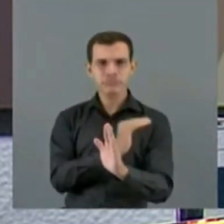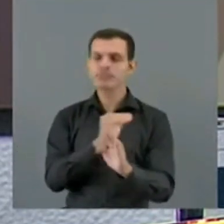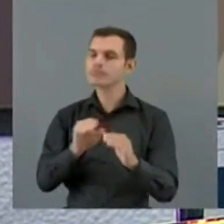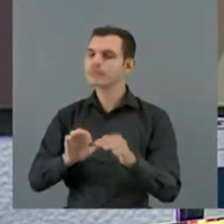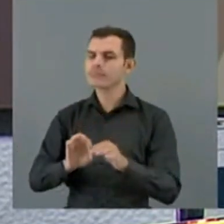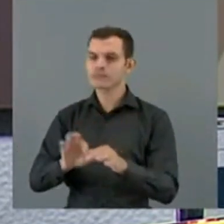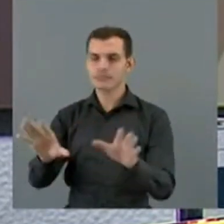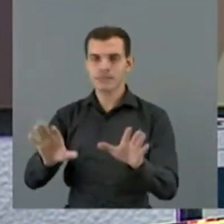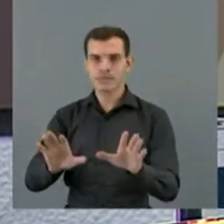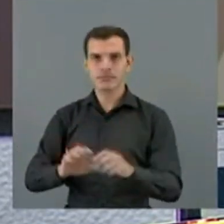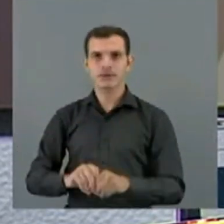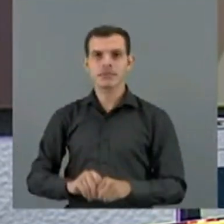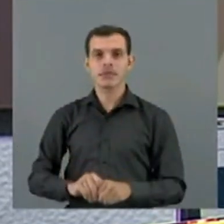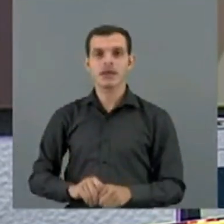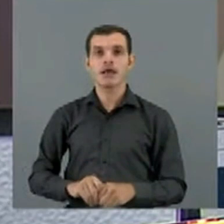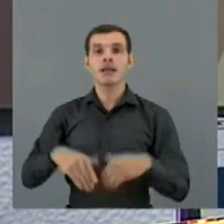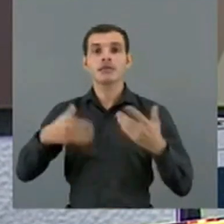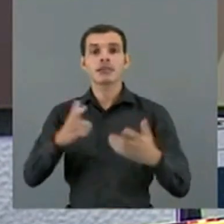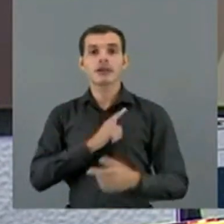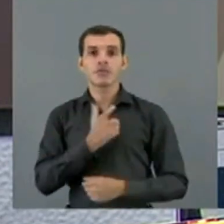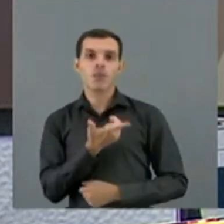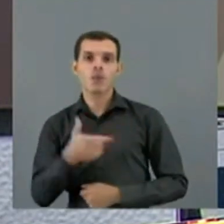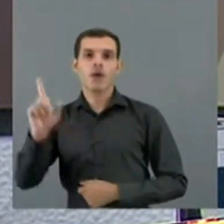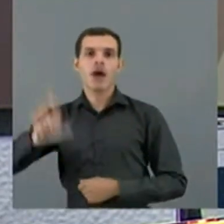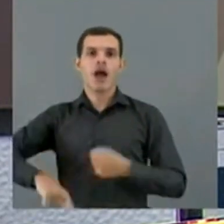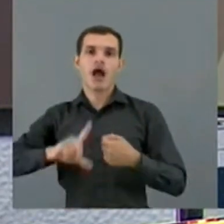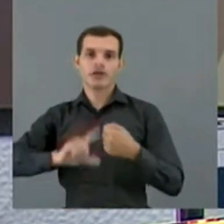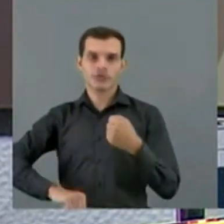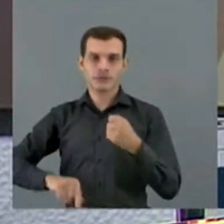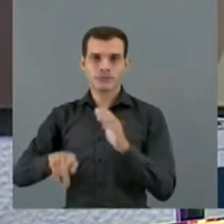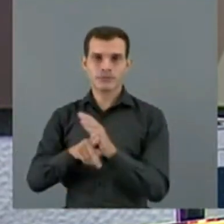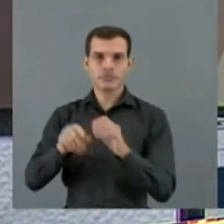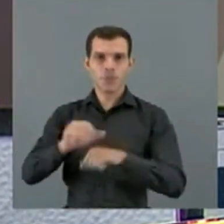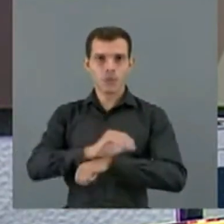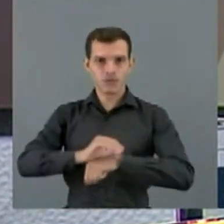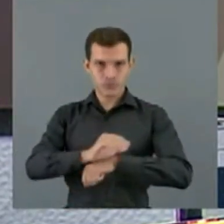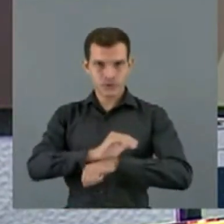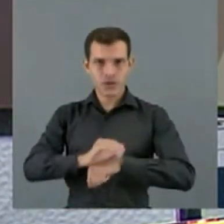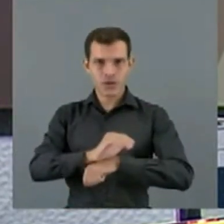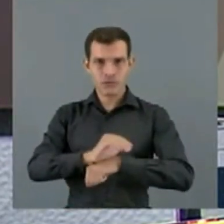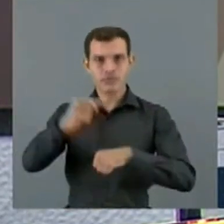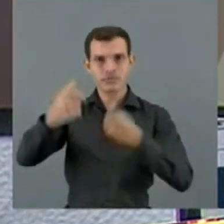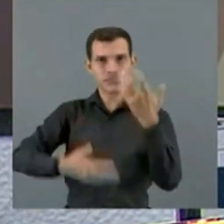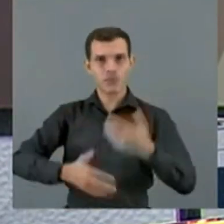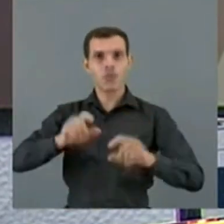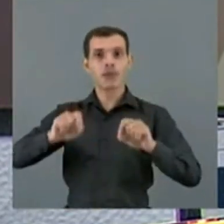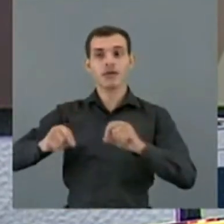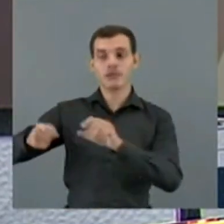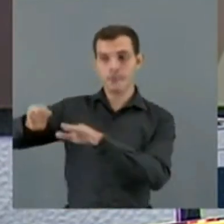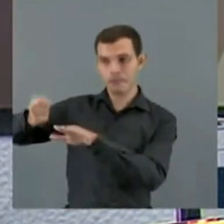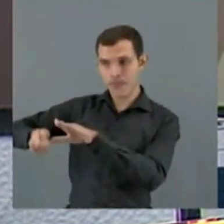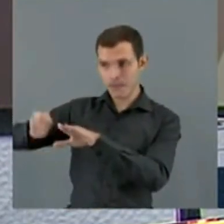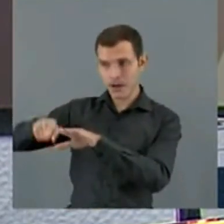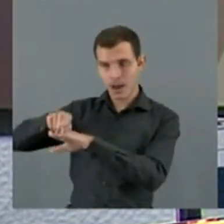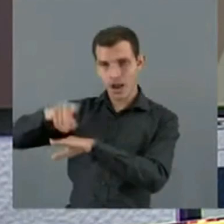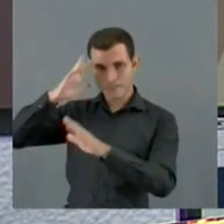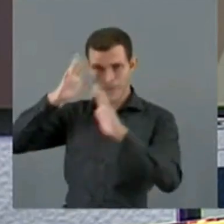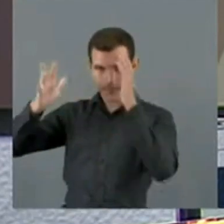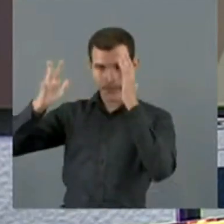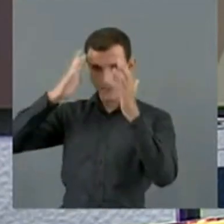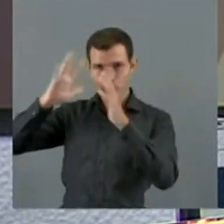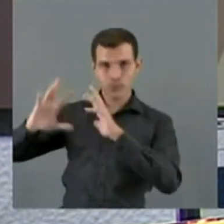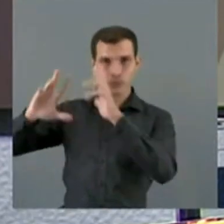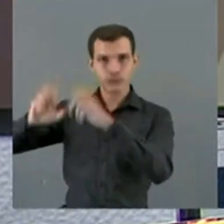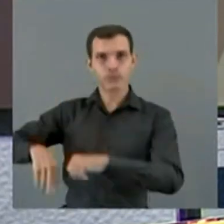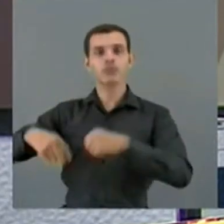Depois vem o artigo 93 da Constituição, inciso 9, que diz que toda decisão judicial deverá ser fundamentada,